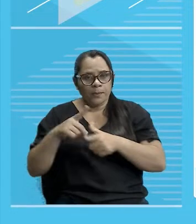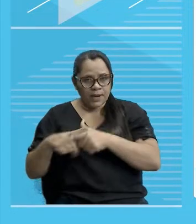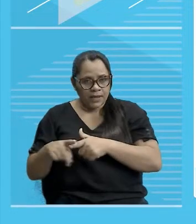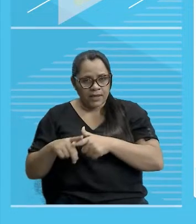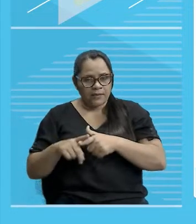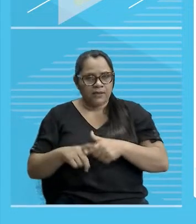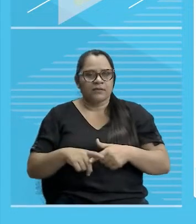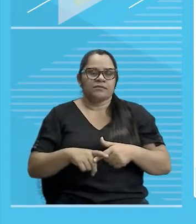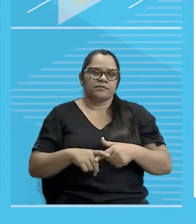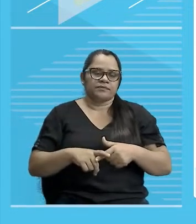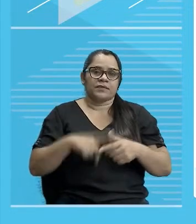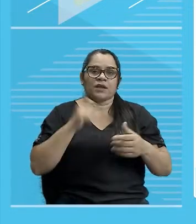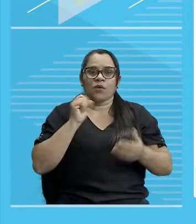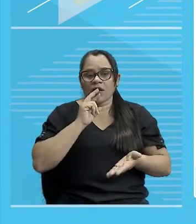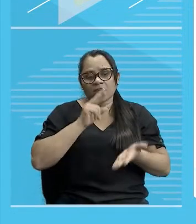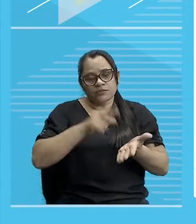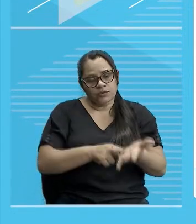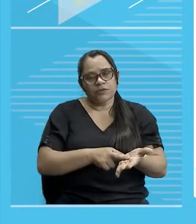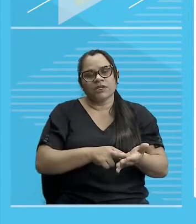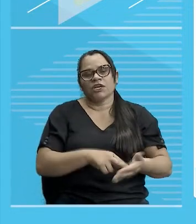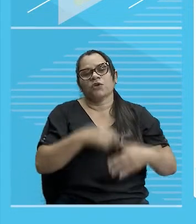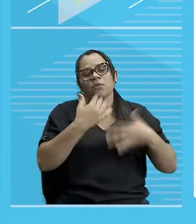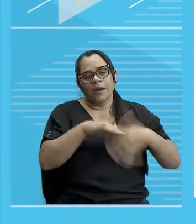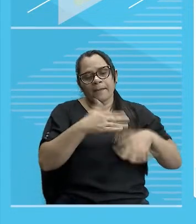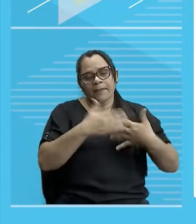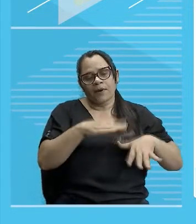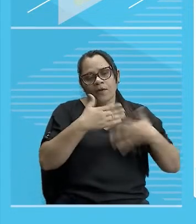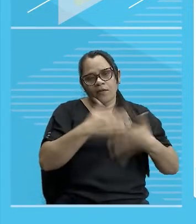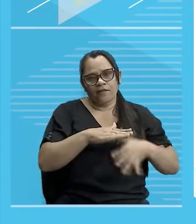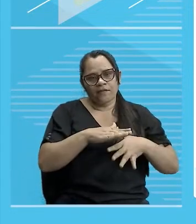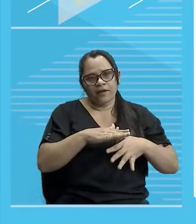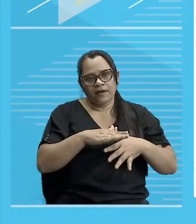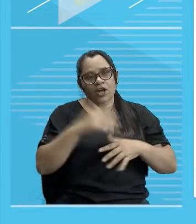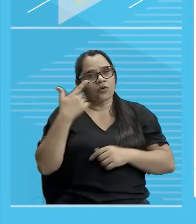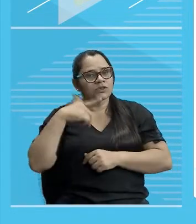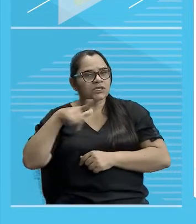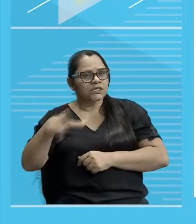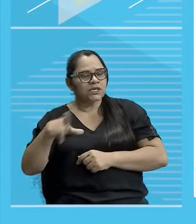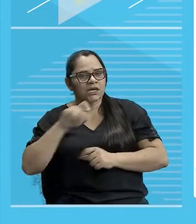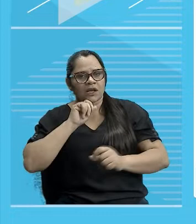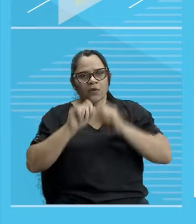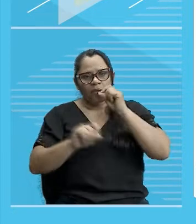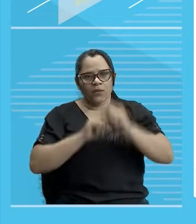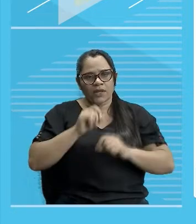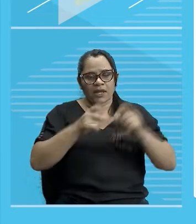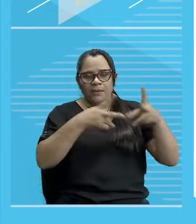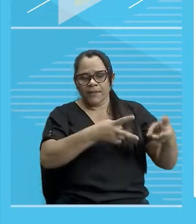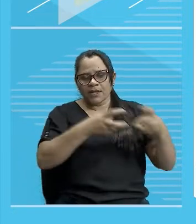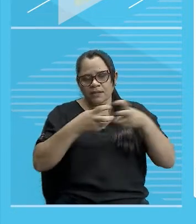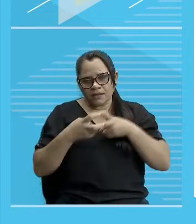provas ou algo do tipo a gente consiga perceber